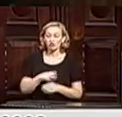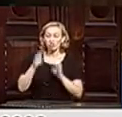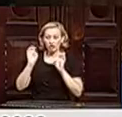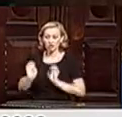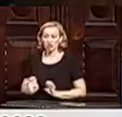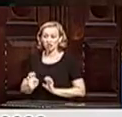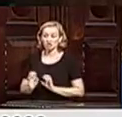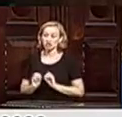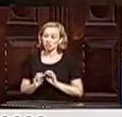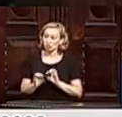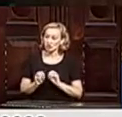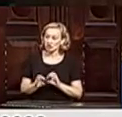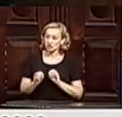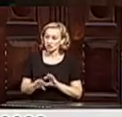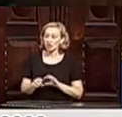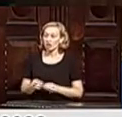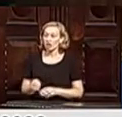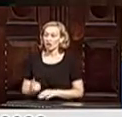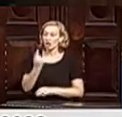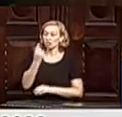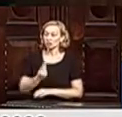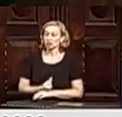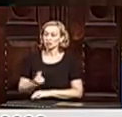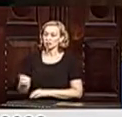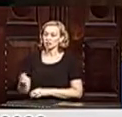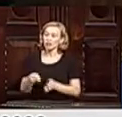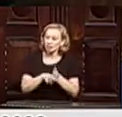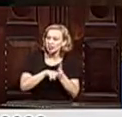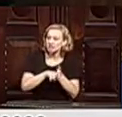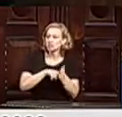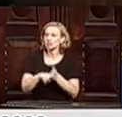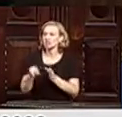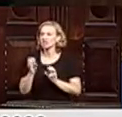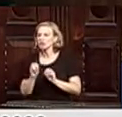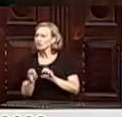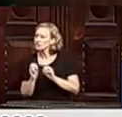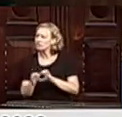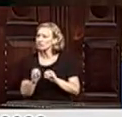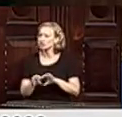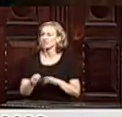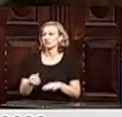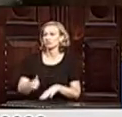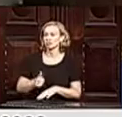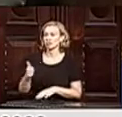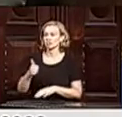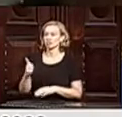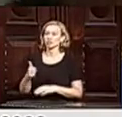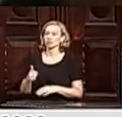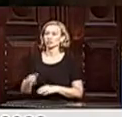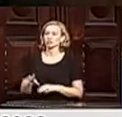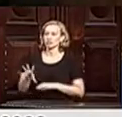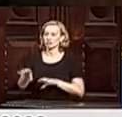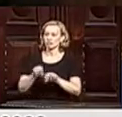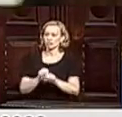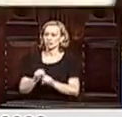do ensino. A única saída para o Rio é a pesquisa, é o ensino e o aprofundamento da vida acadêmica. Obrigado, senhora presidenta.